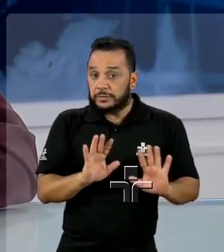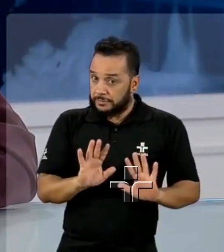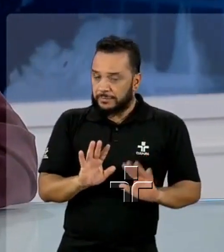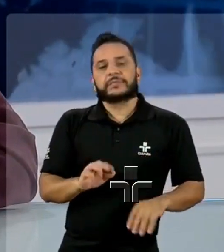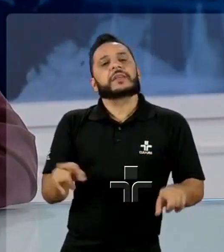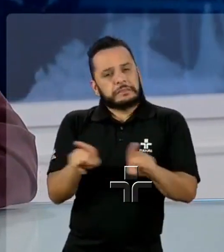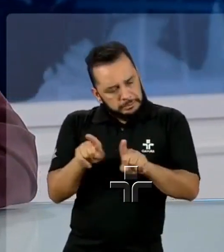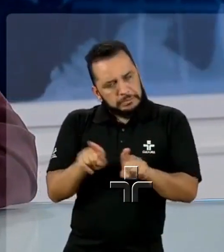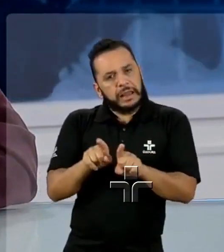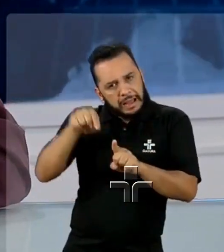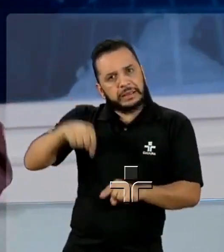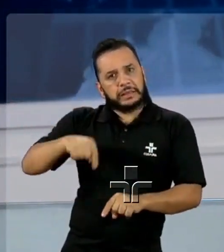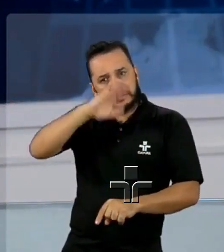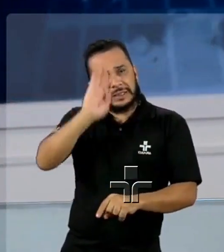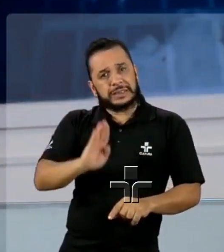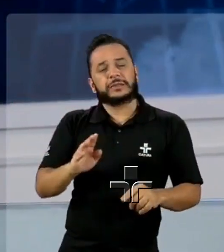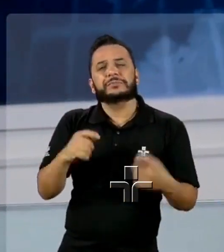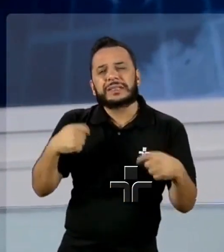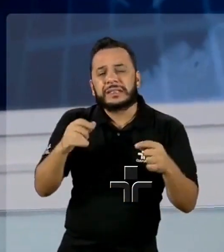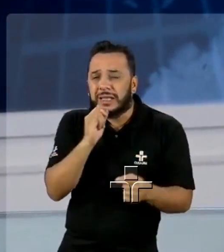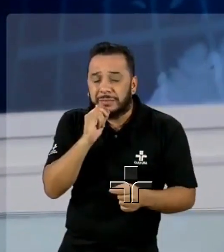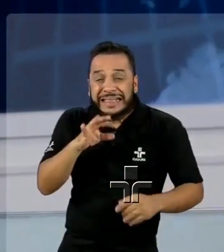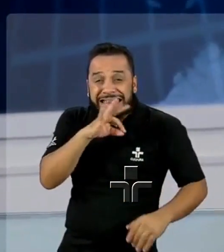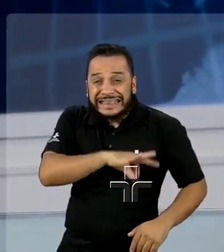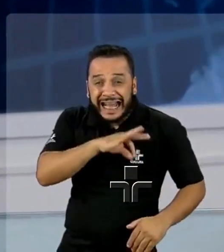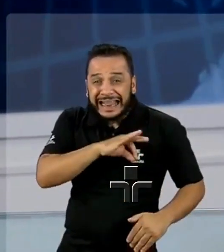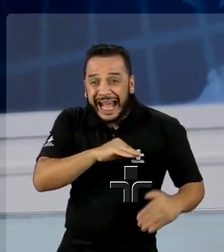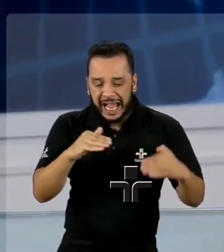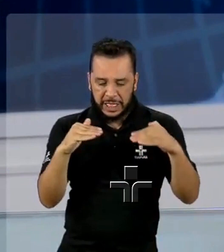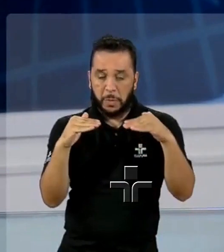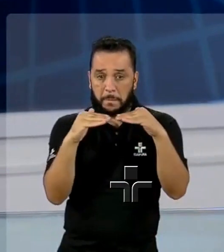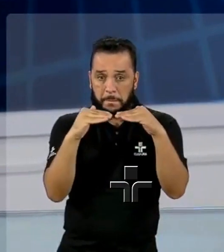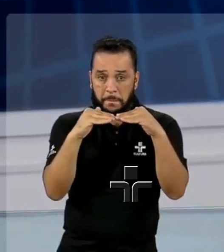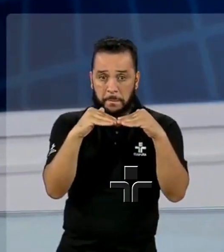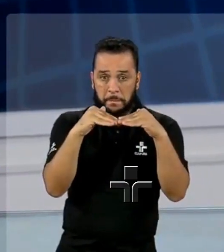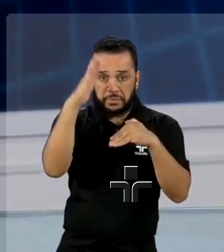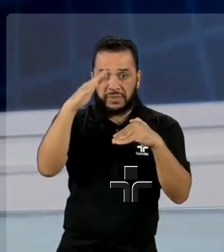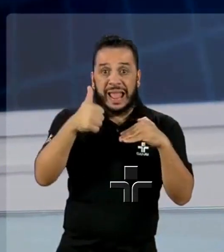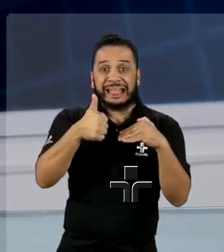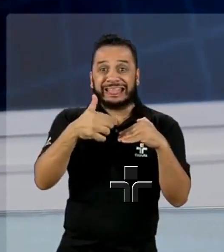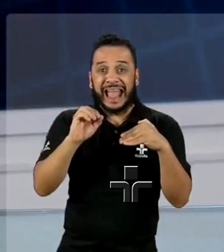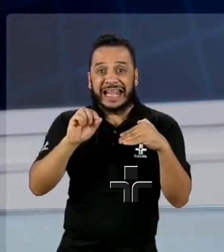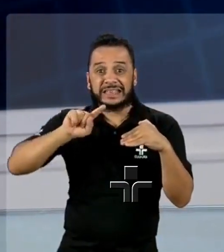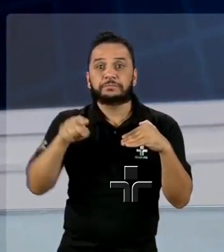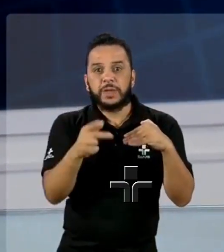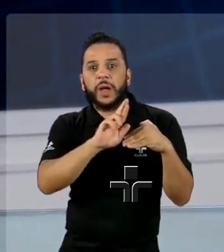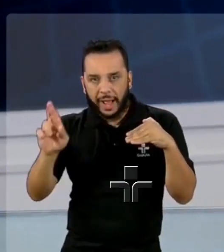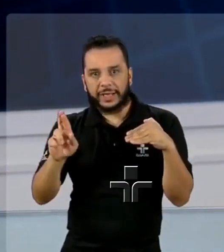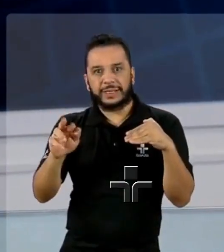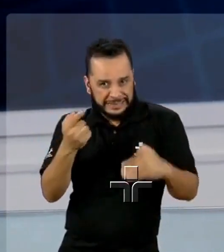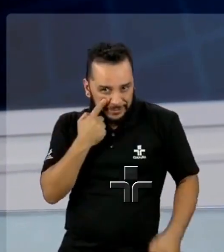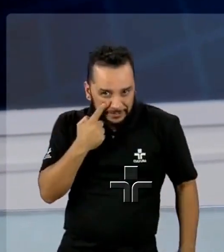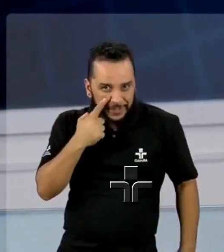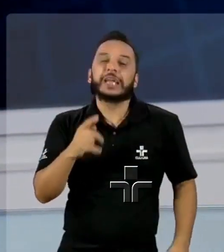por mês. Eu sei que educação não é só dinheiro, blá, blá, blá, mas eu tenho certeza absoluta que